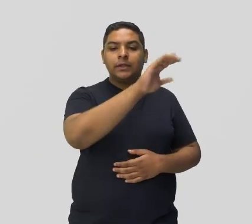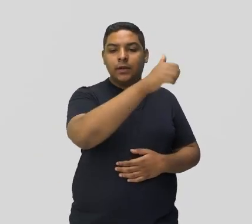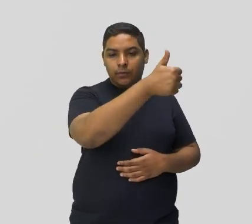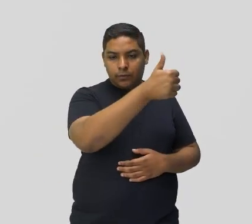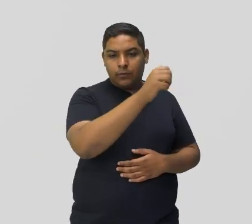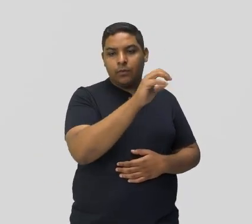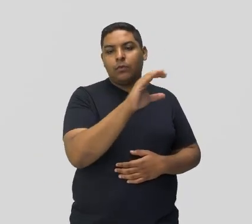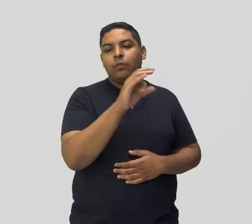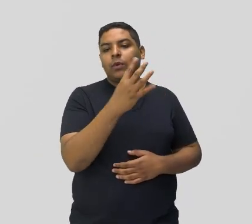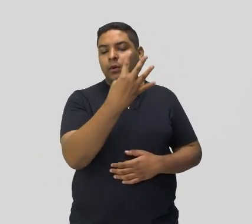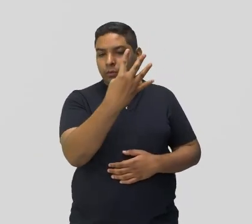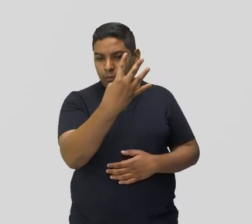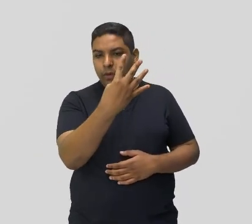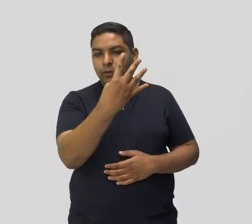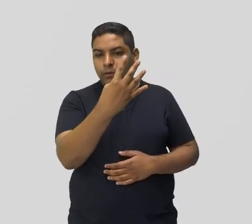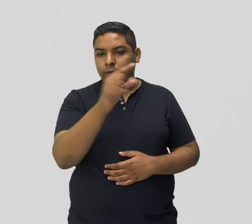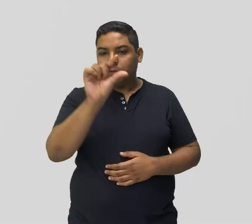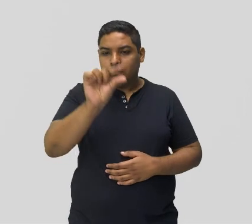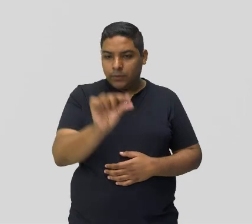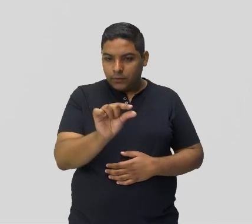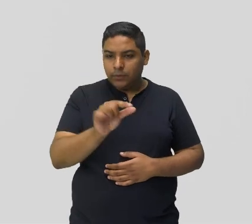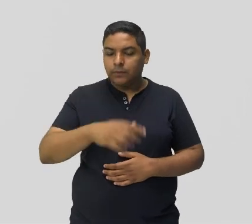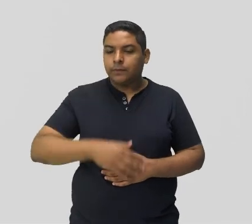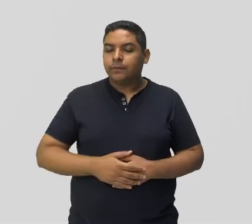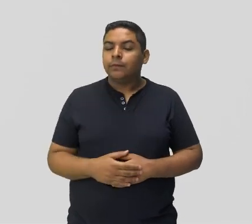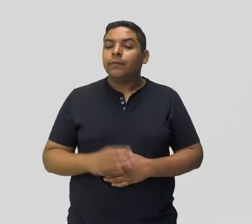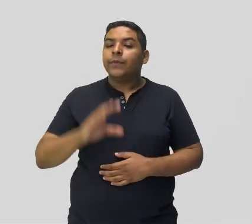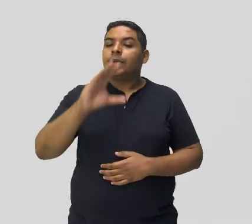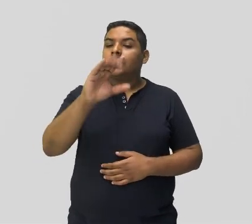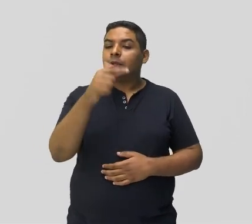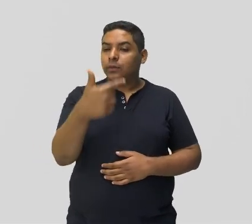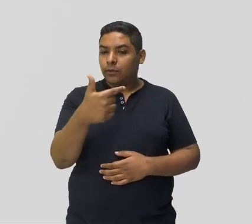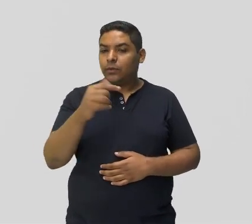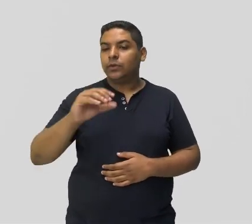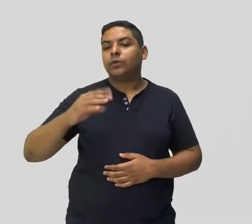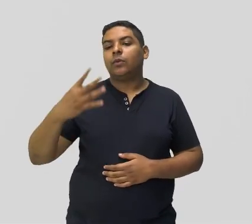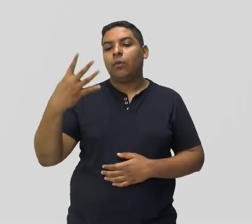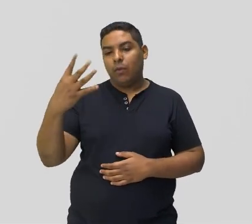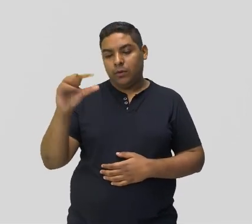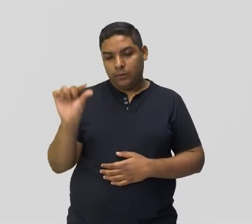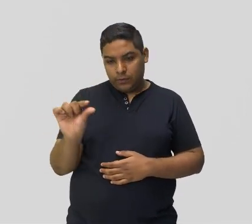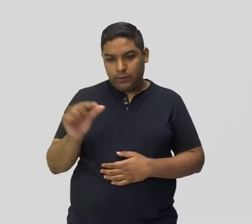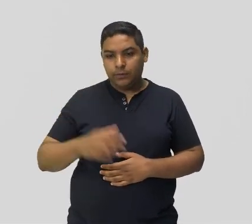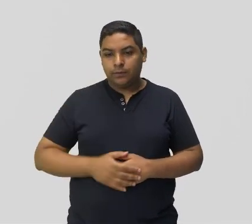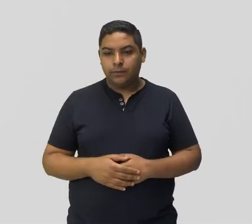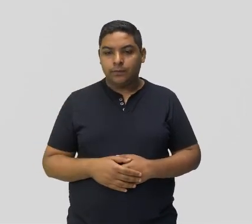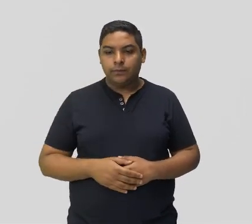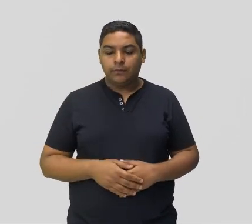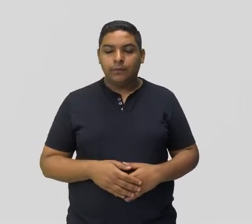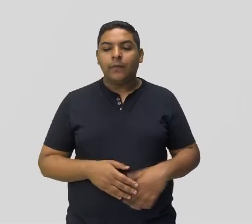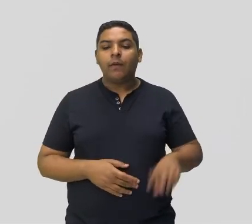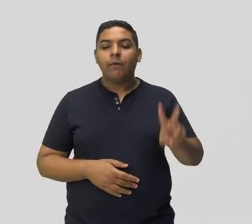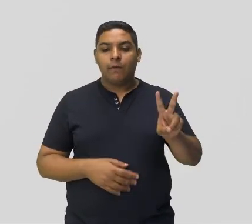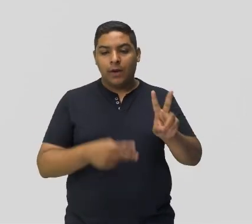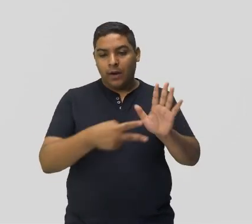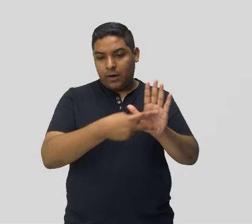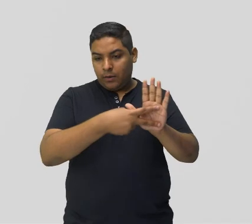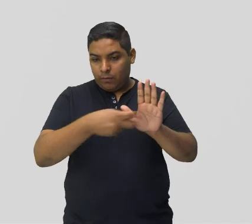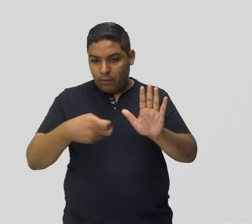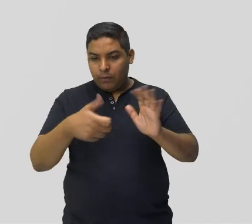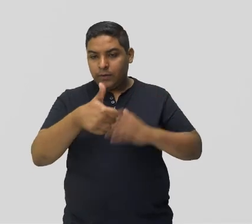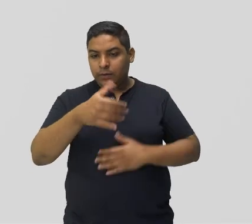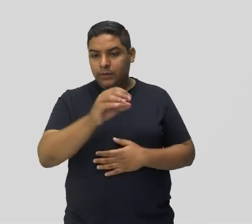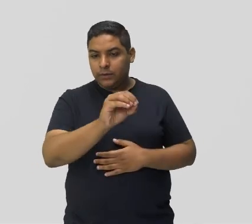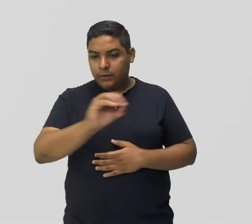Nosso capacitor 2 também é igual a 4 microfarads. E a nossa DDP, o nosso V, é igual a 100 volts,